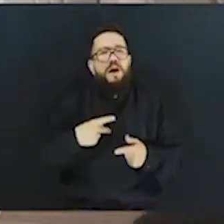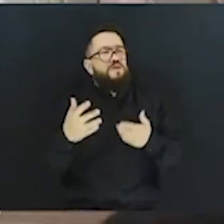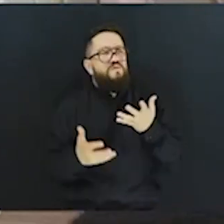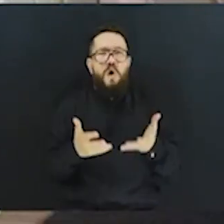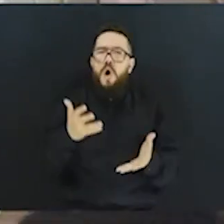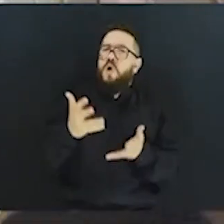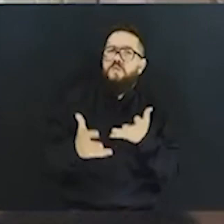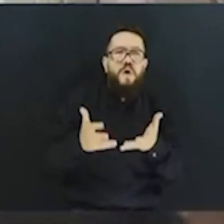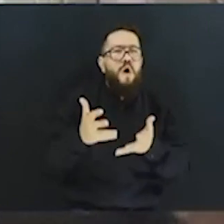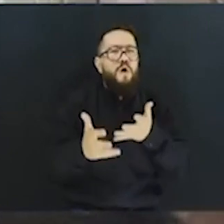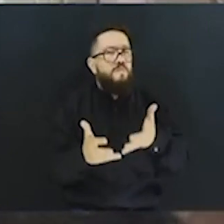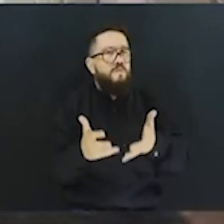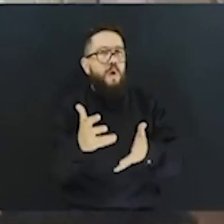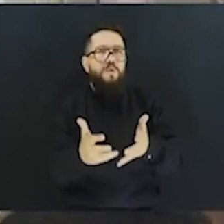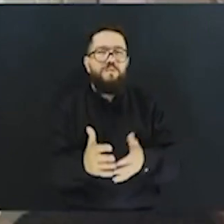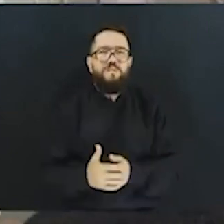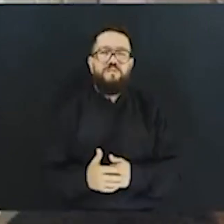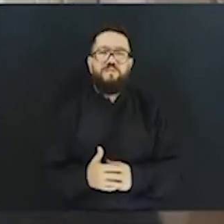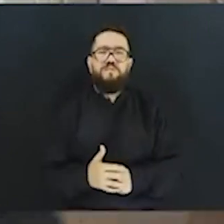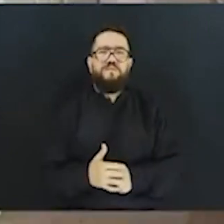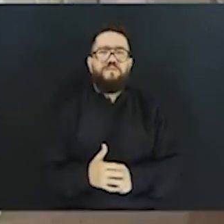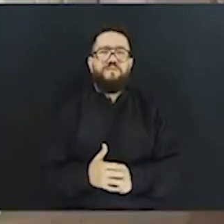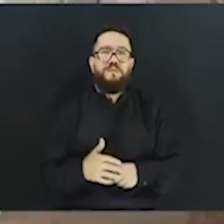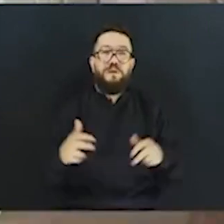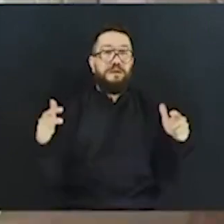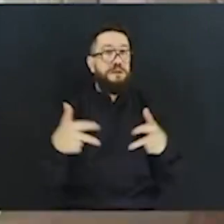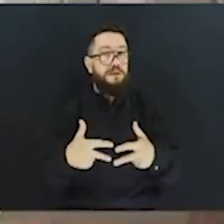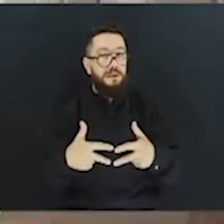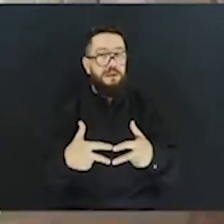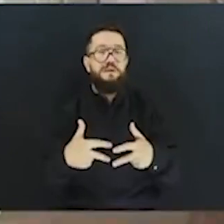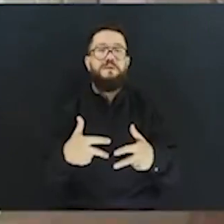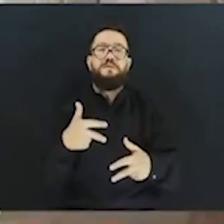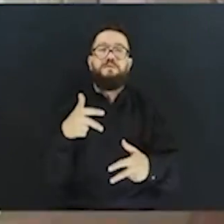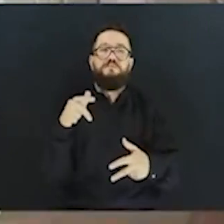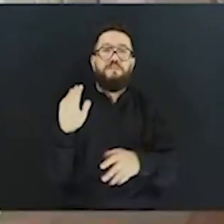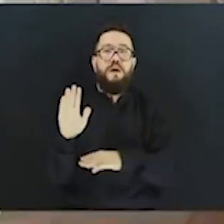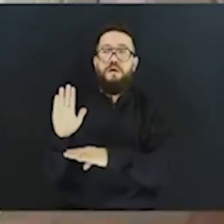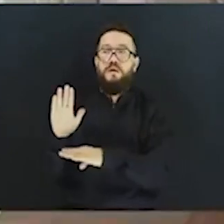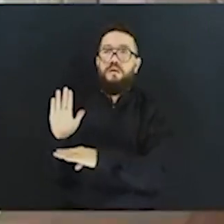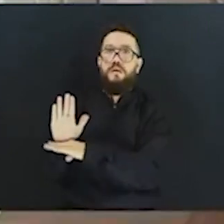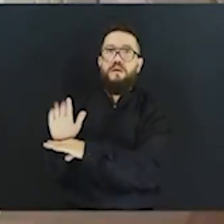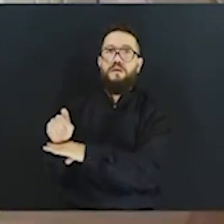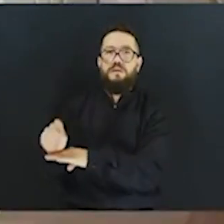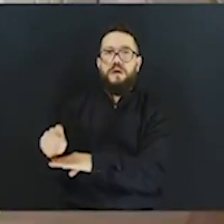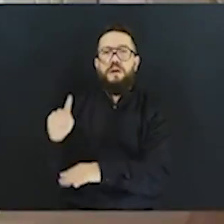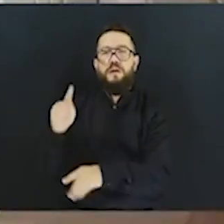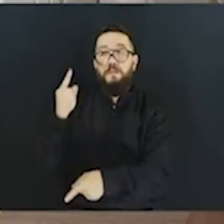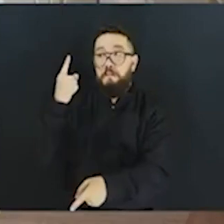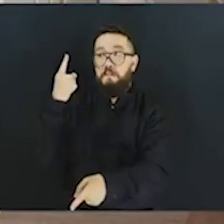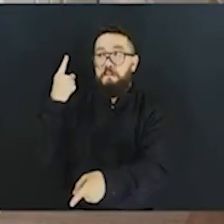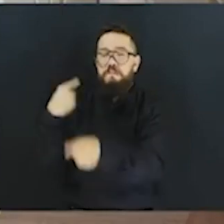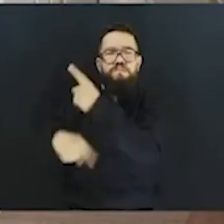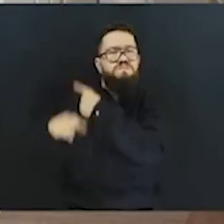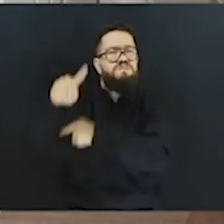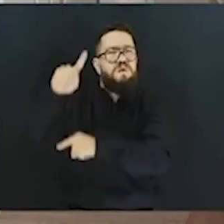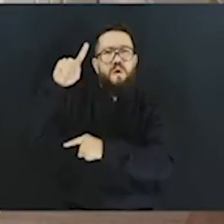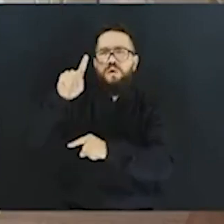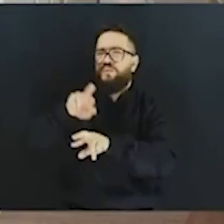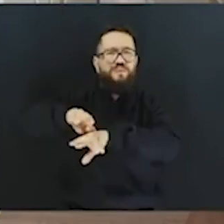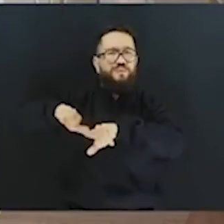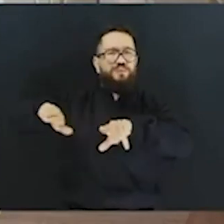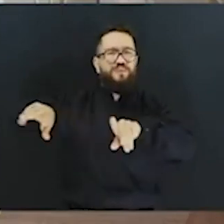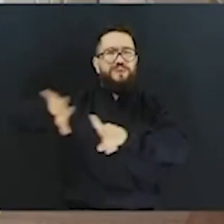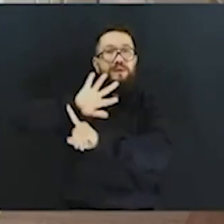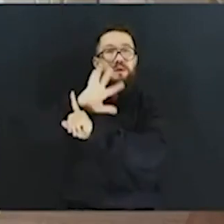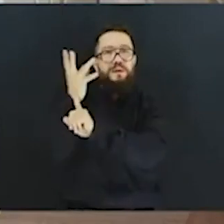o hip-hop tem sido um veículo de mudança social e político. Muitos artistas usam as suas plataformas para denunciar